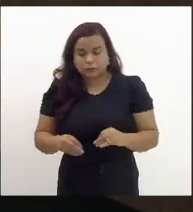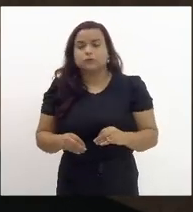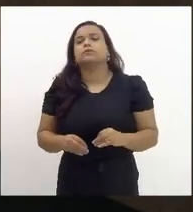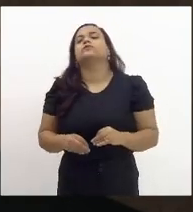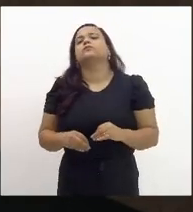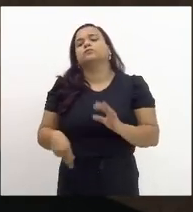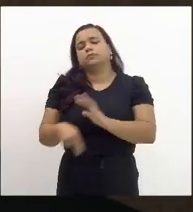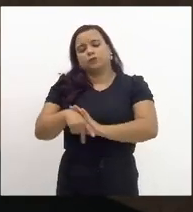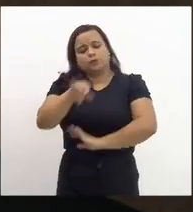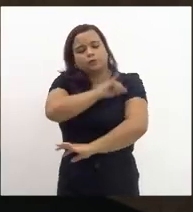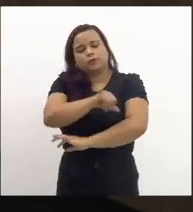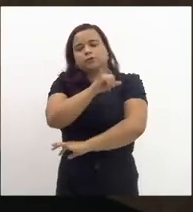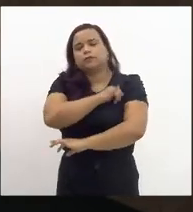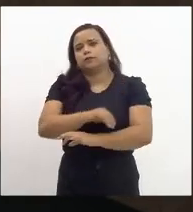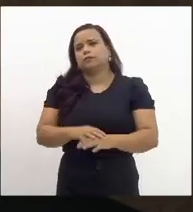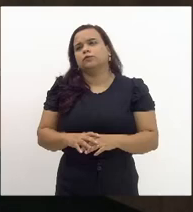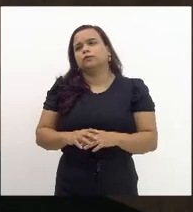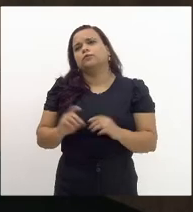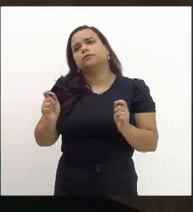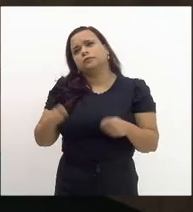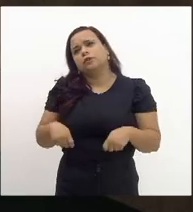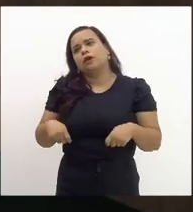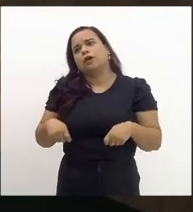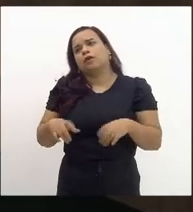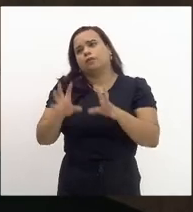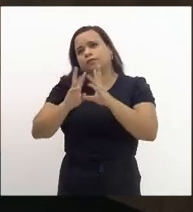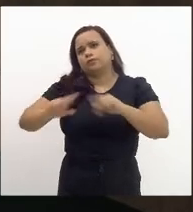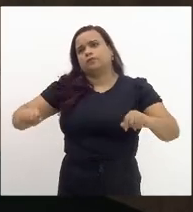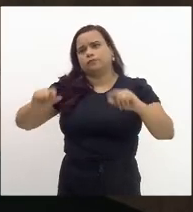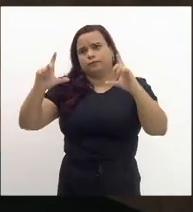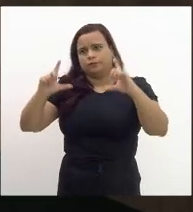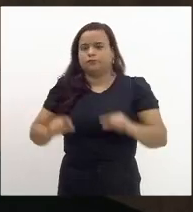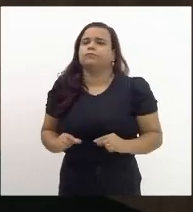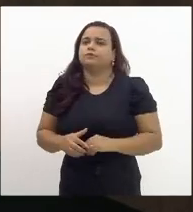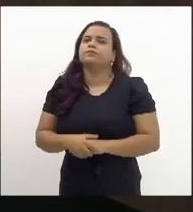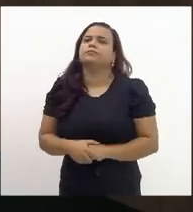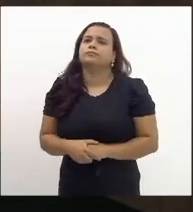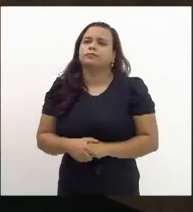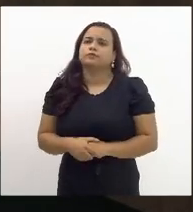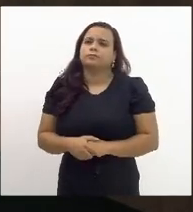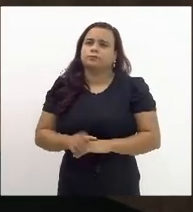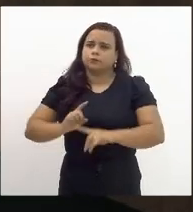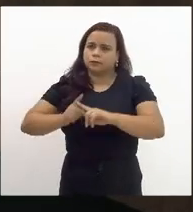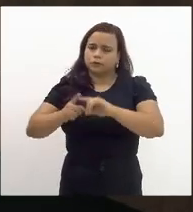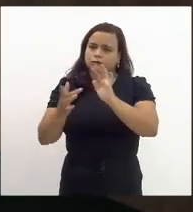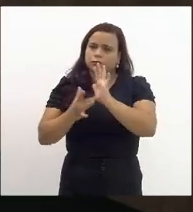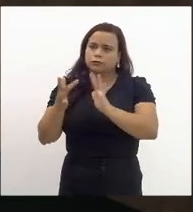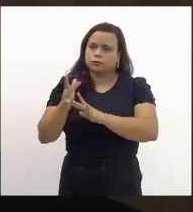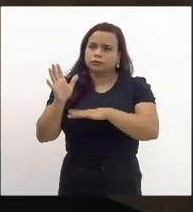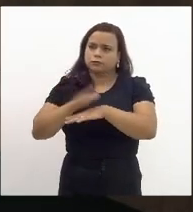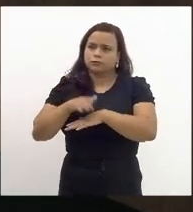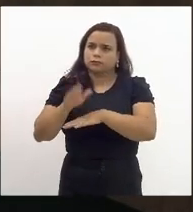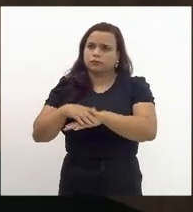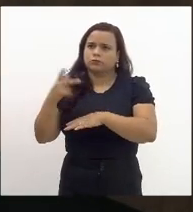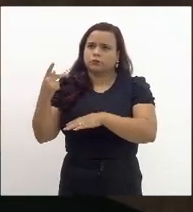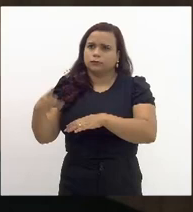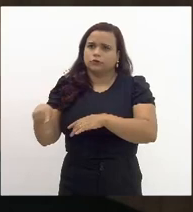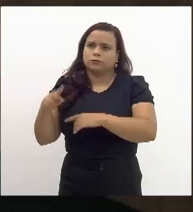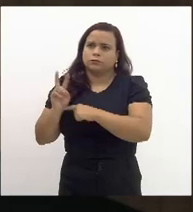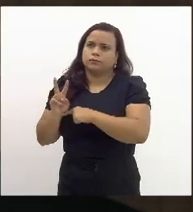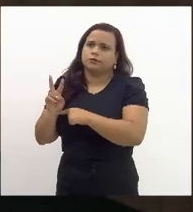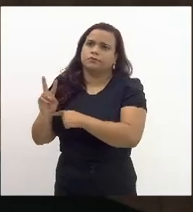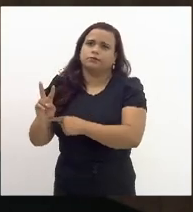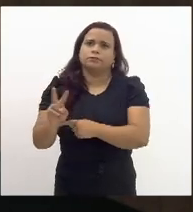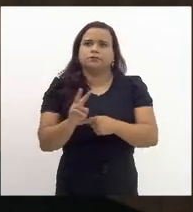Estado possam cair por terra, porque Jesus Cristo, com certeza, na figura dele,